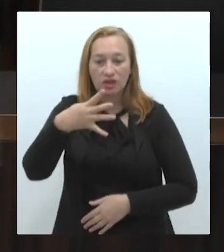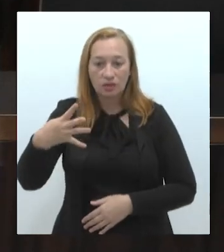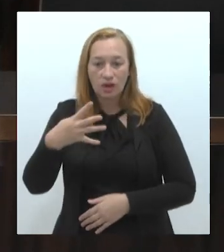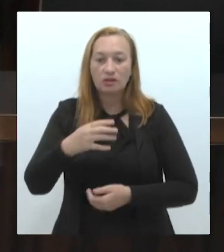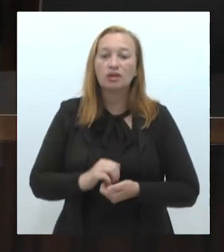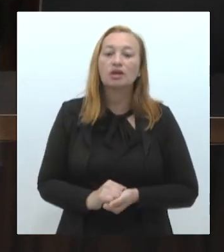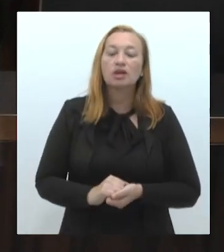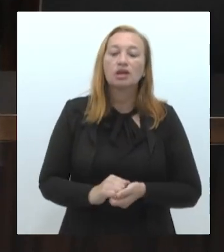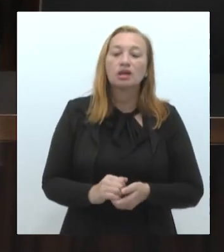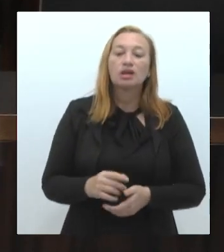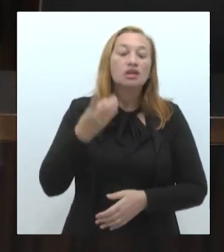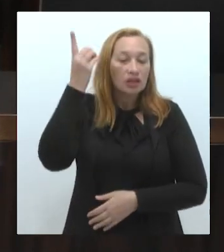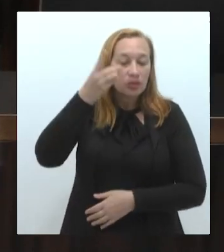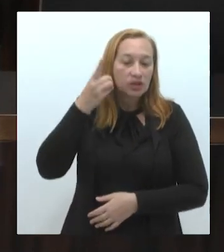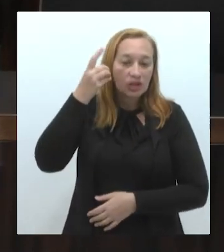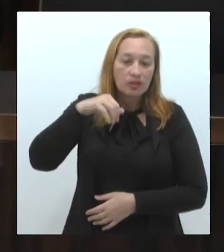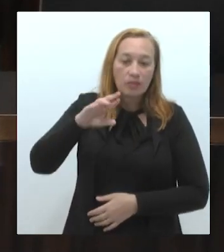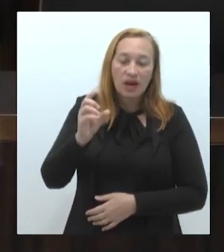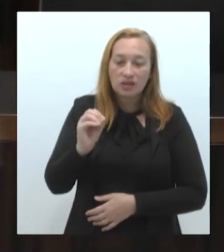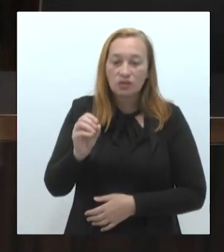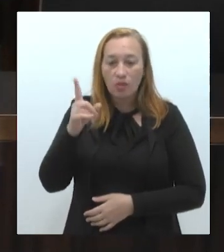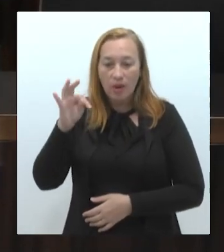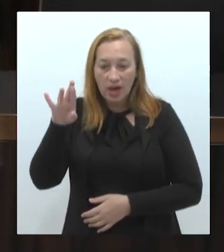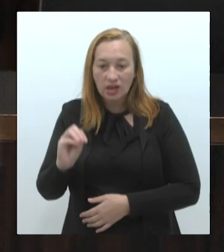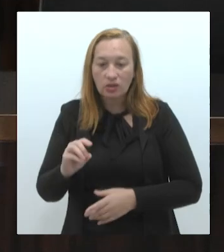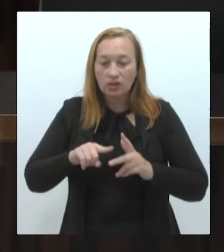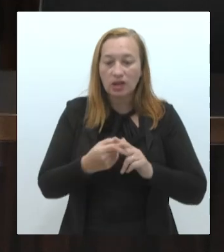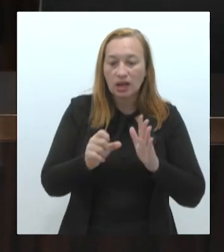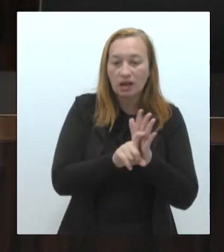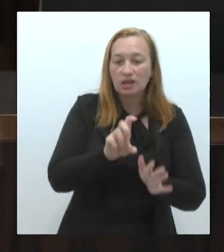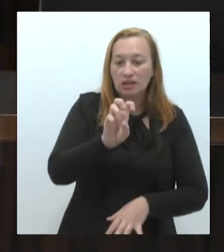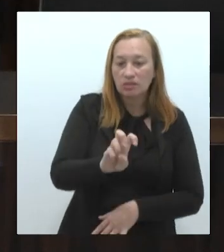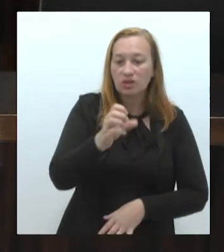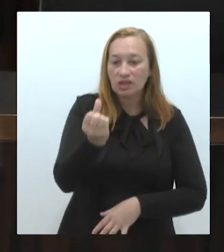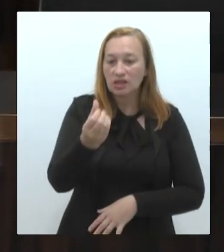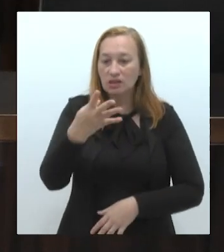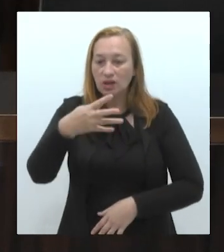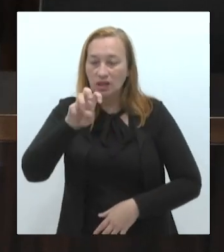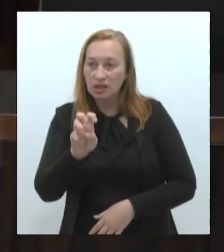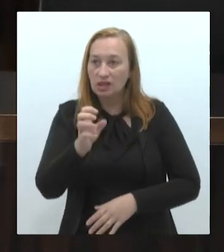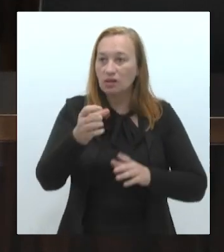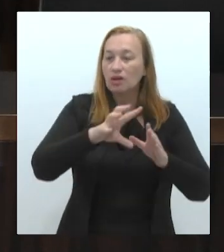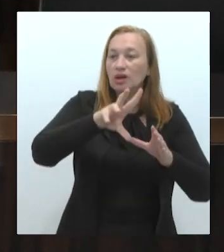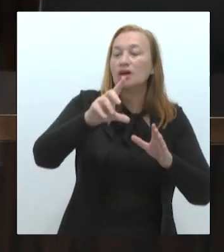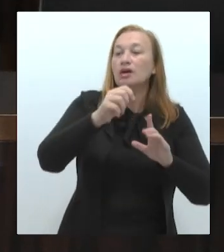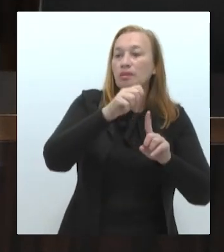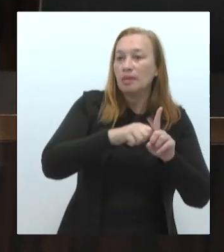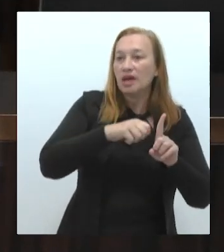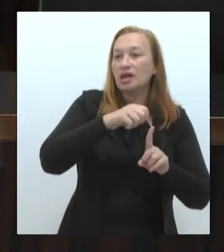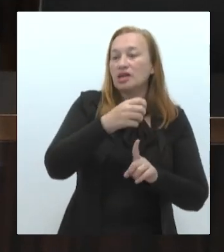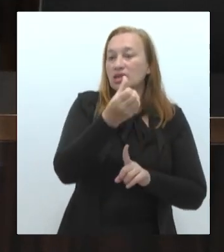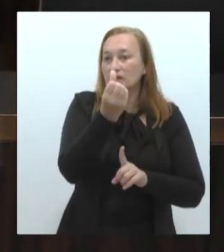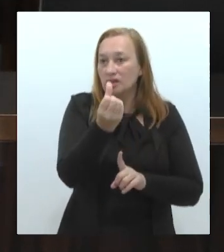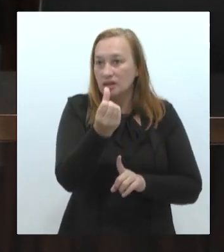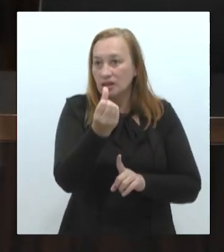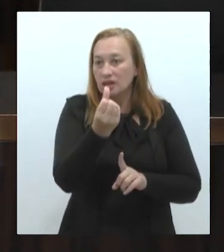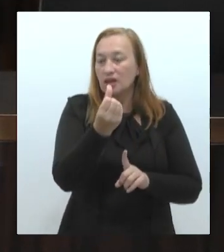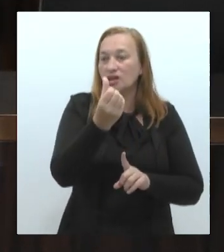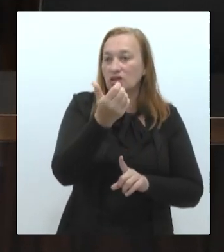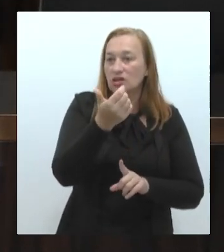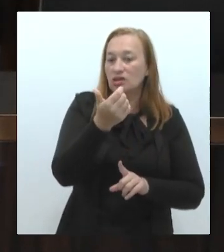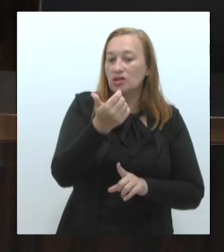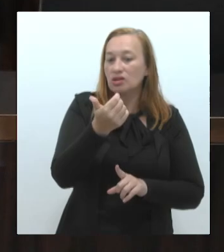2024, de autoria do deputado Márcio Glauberto, que altera a lei 5.645, de 6 de janeiro de 2010, para